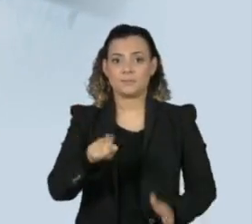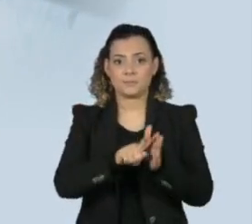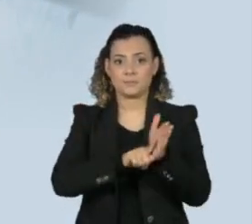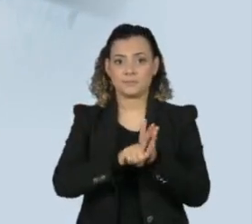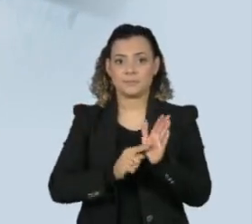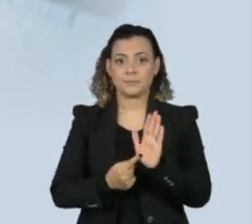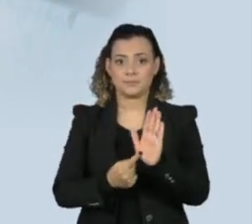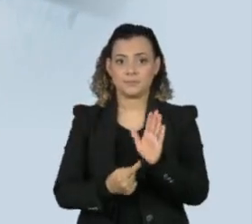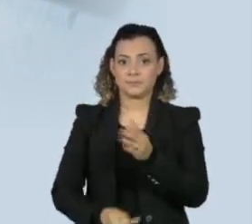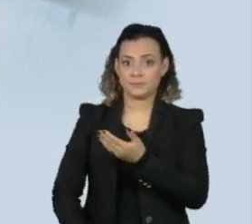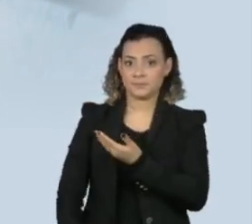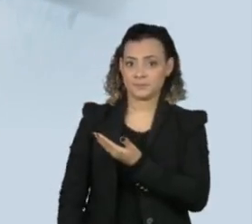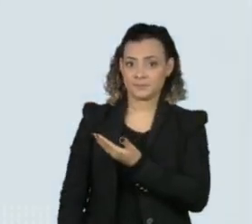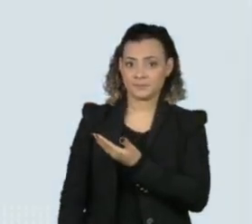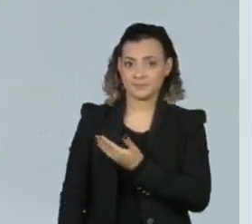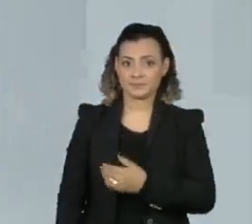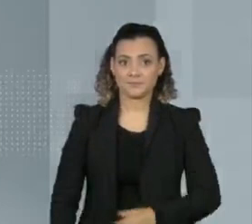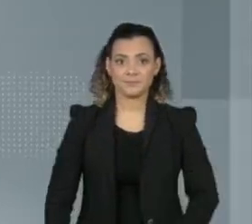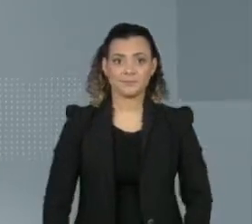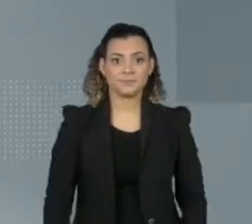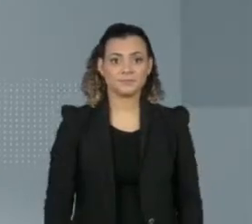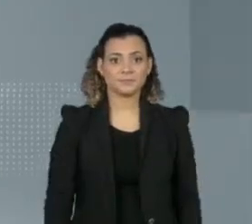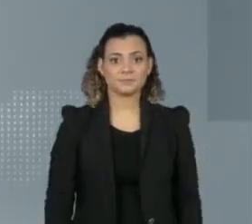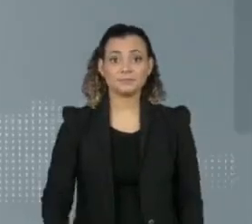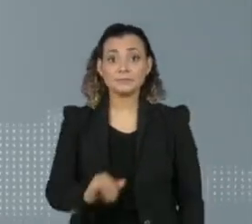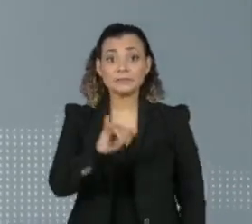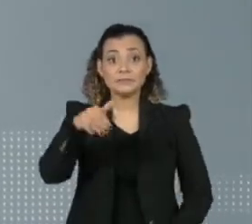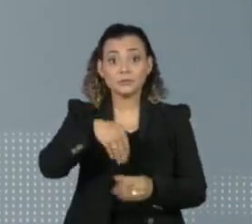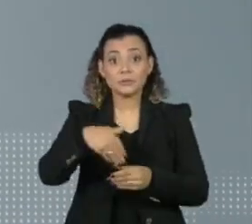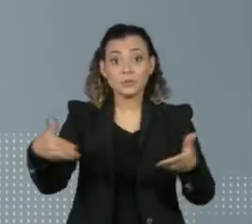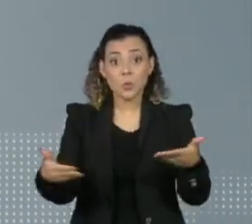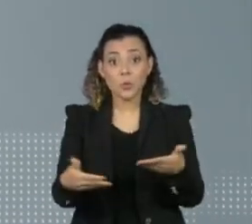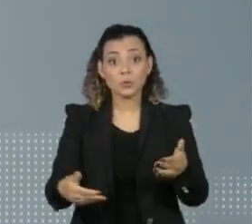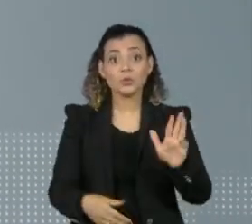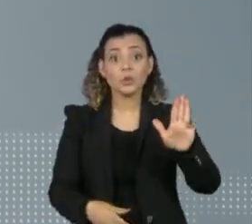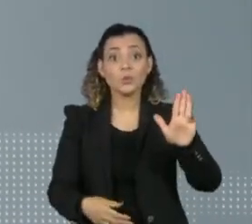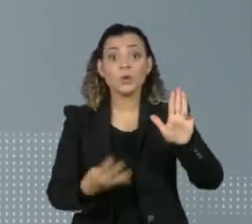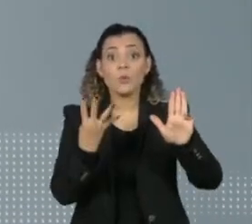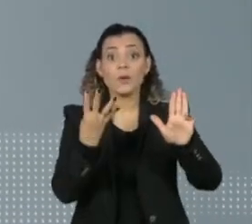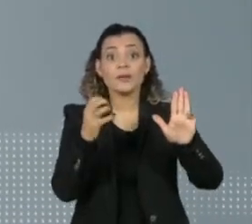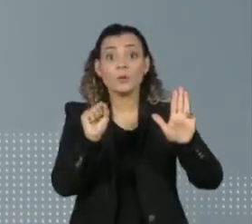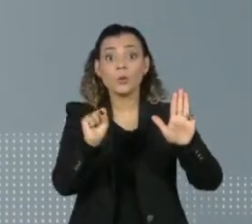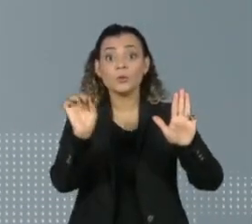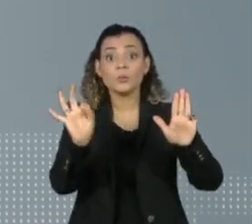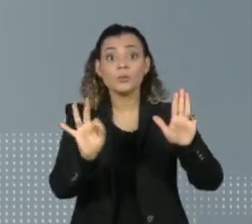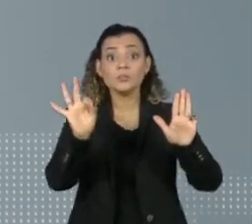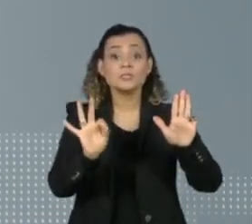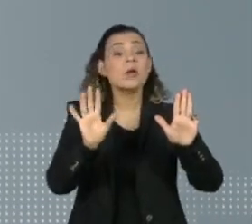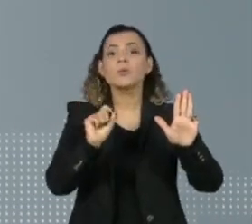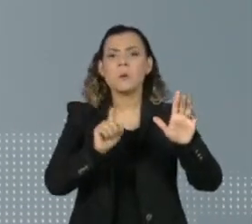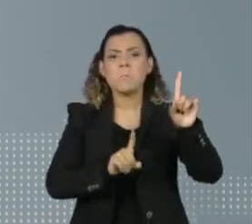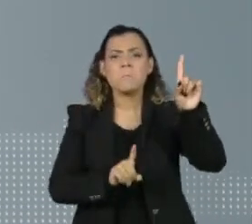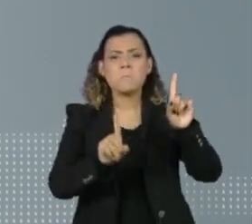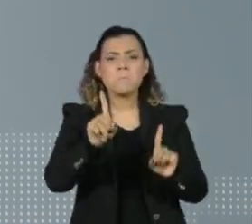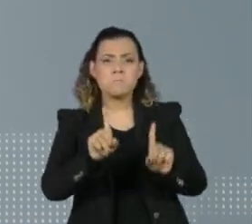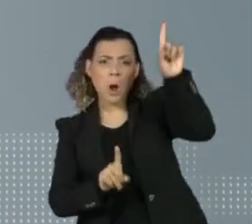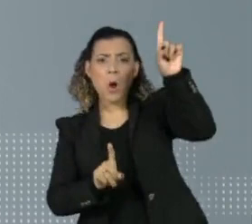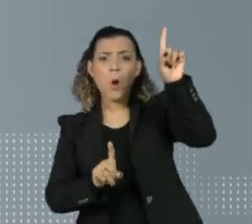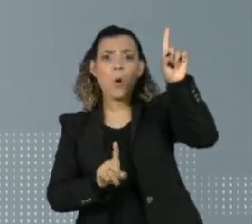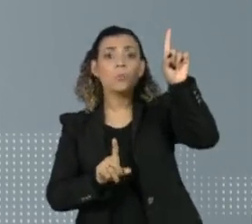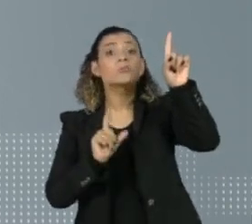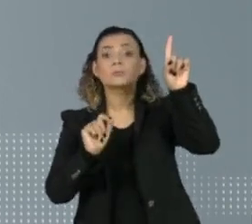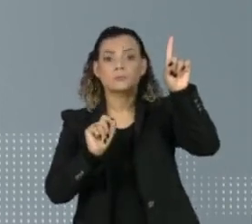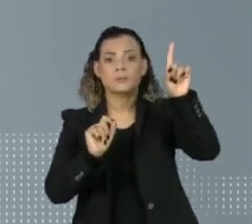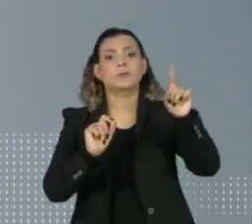a seleção fosse hoje Lula teria 48 por cento dos votos no primeiro turno Jair